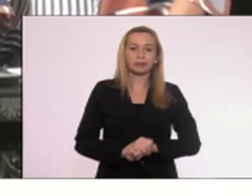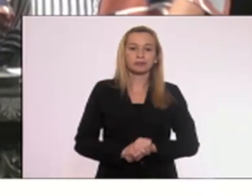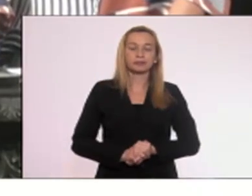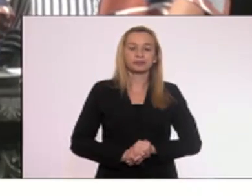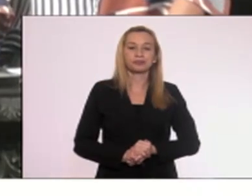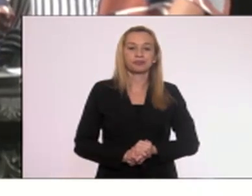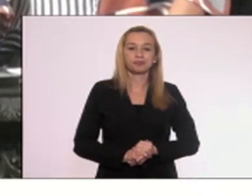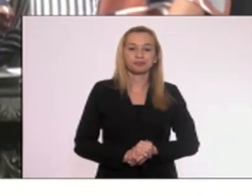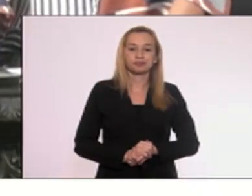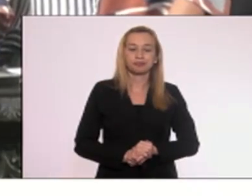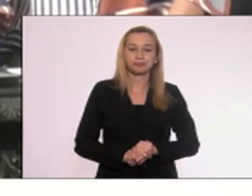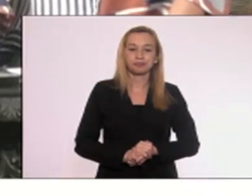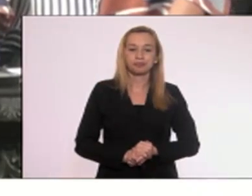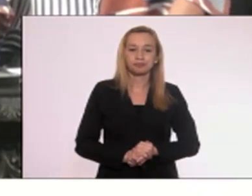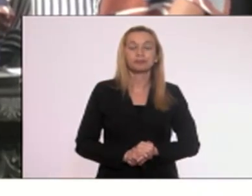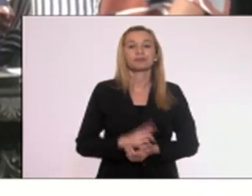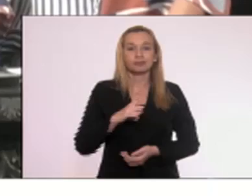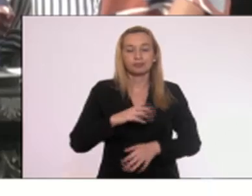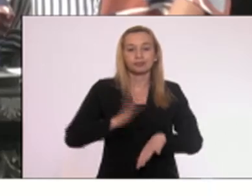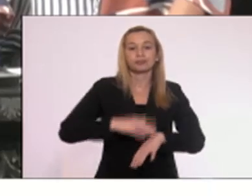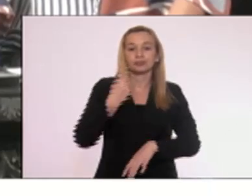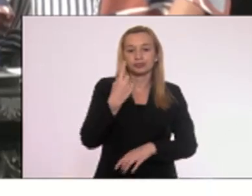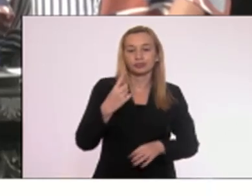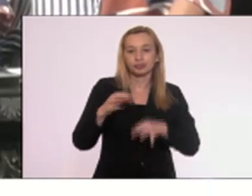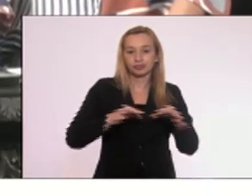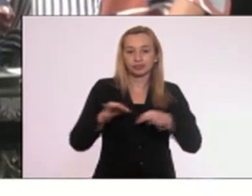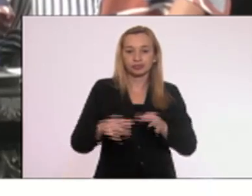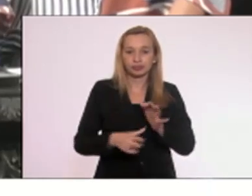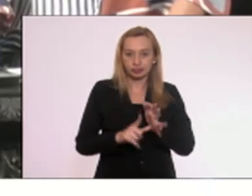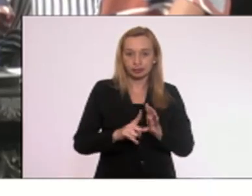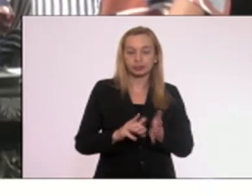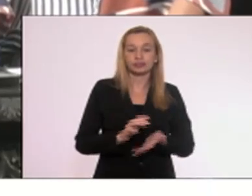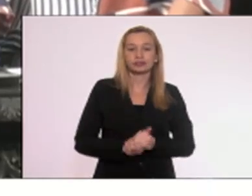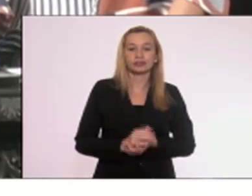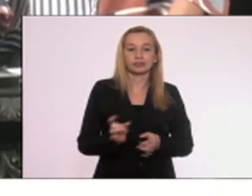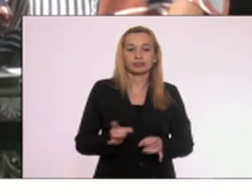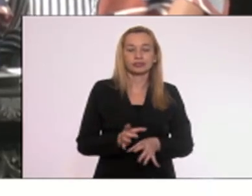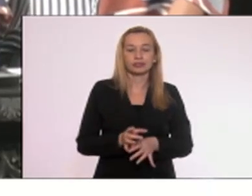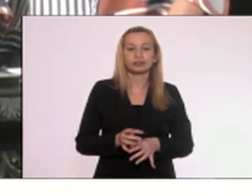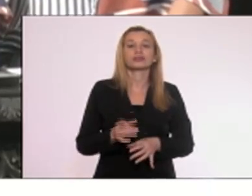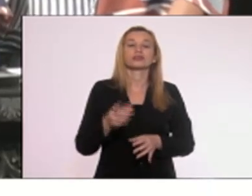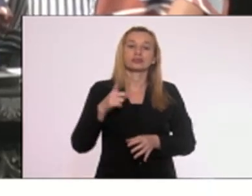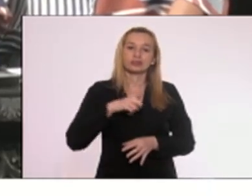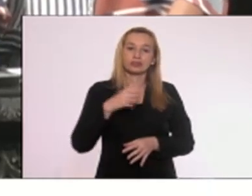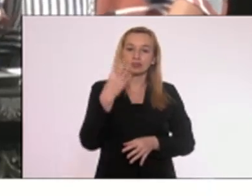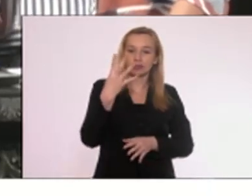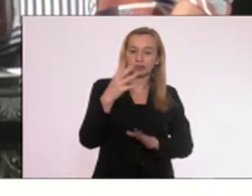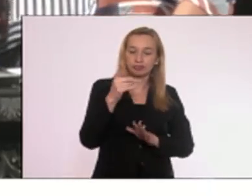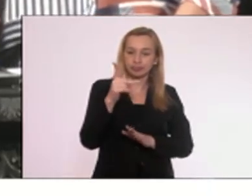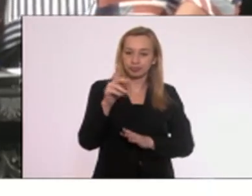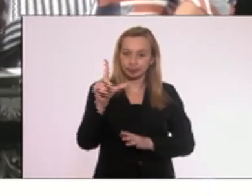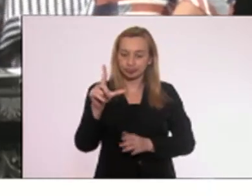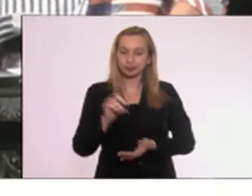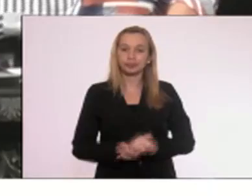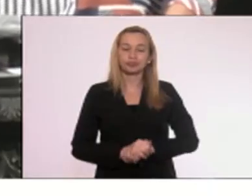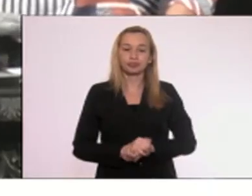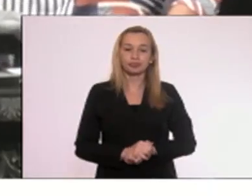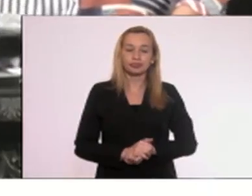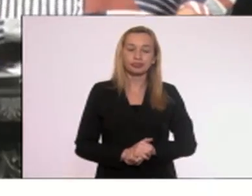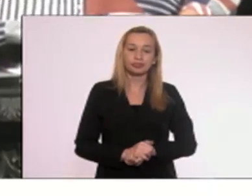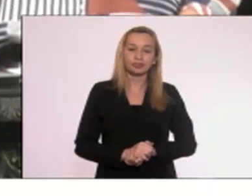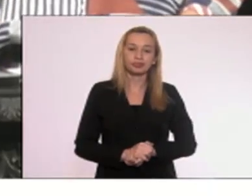grupo agora, então vamos ter mais um projeto que vai sair daqui, não é isso? São 4 PLs, presidente. Então vamos. Posso? Por